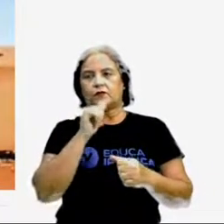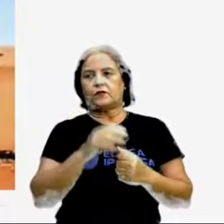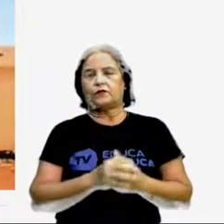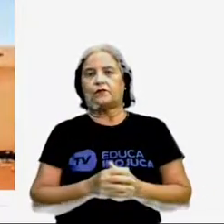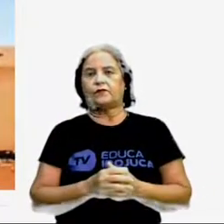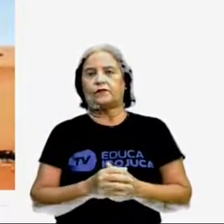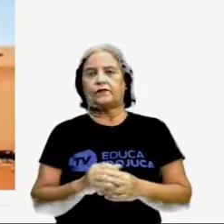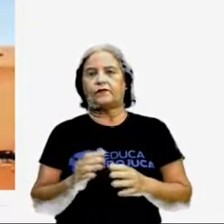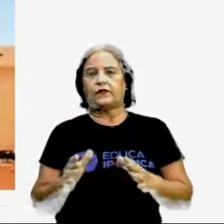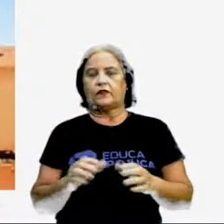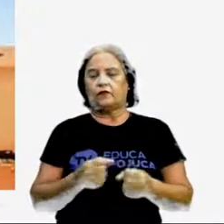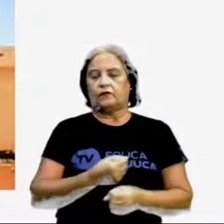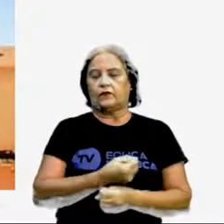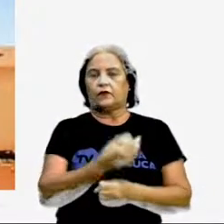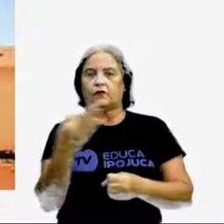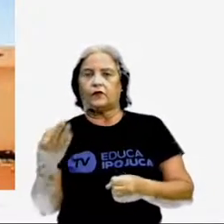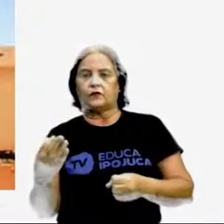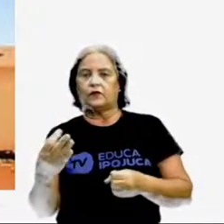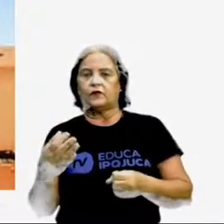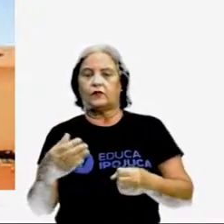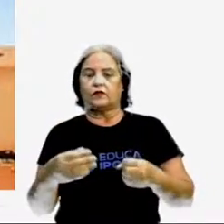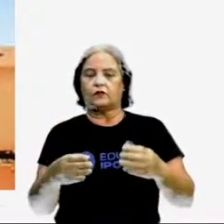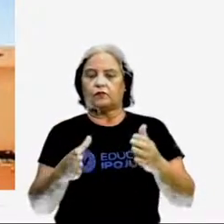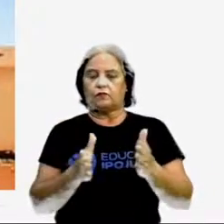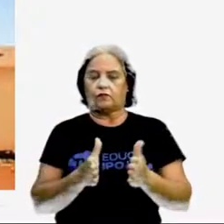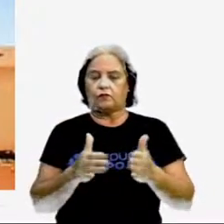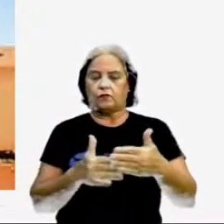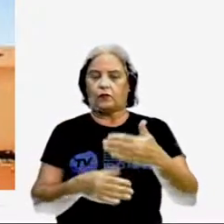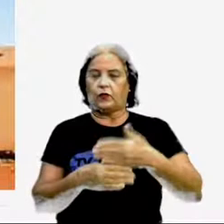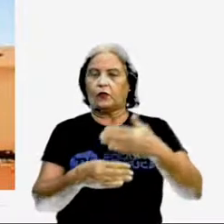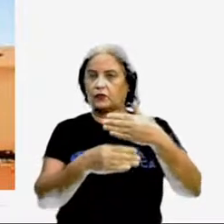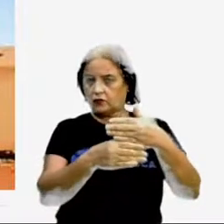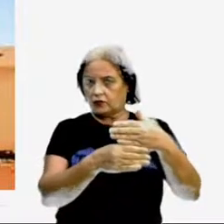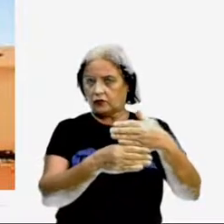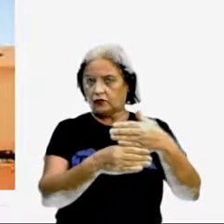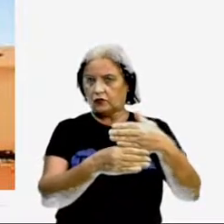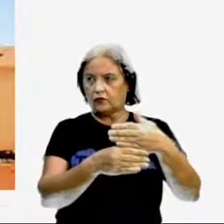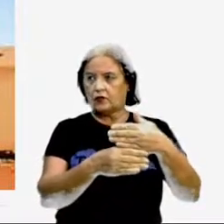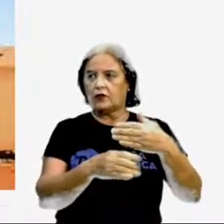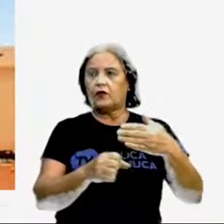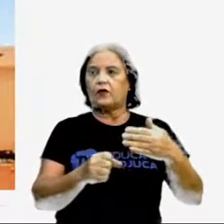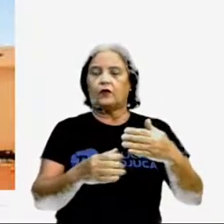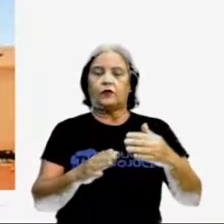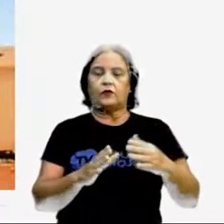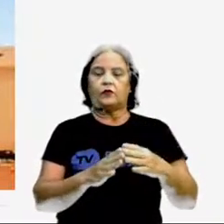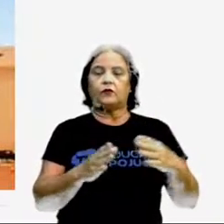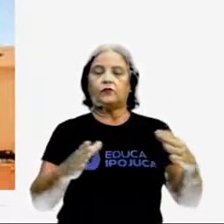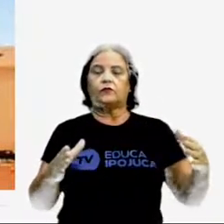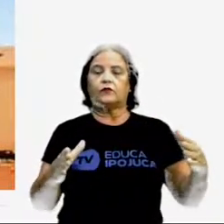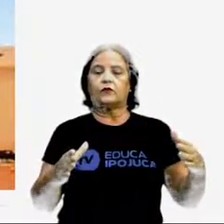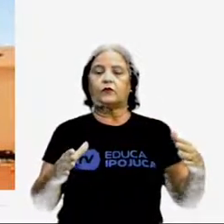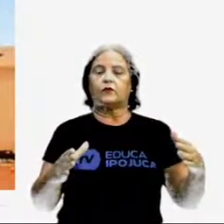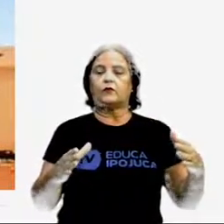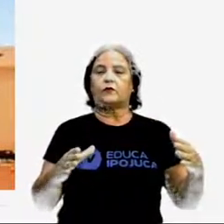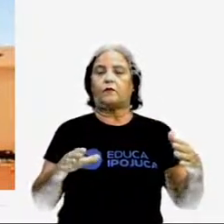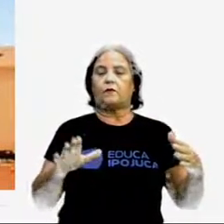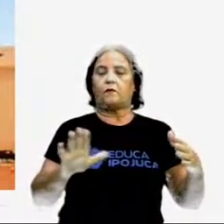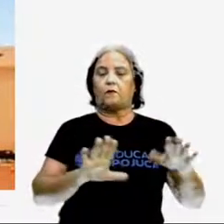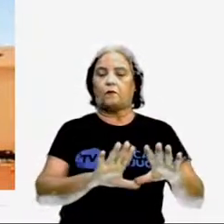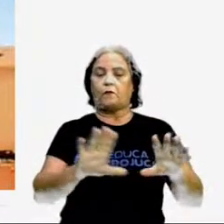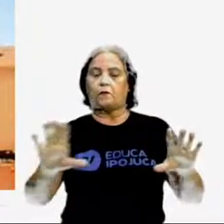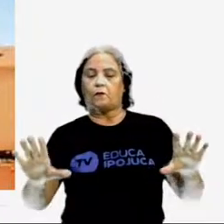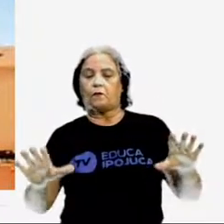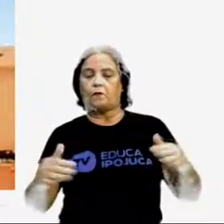A quantidade de tijolos e a área de uma parede. E aí? Quantidade de tijolos e a área de